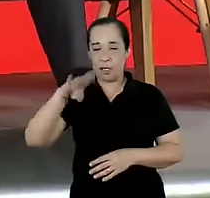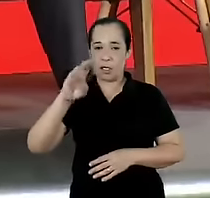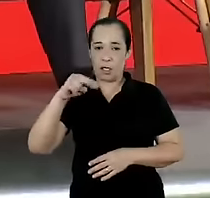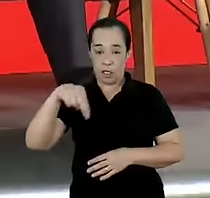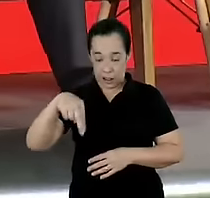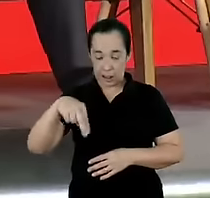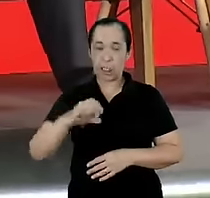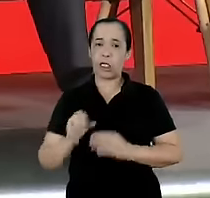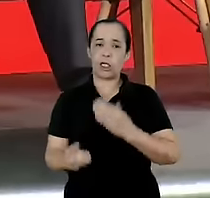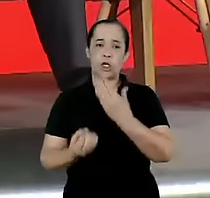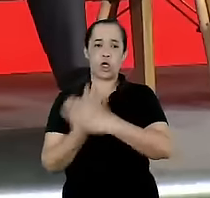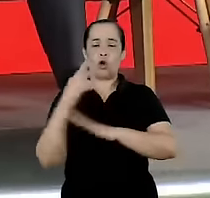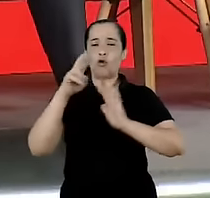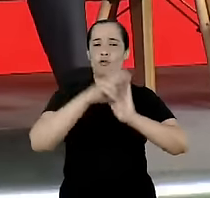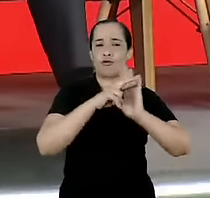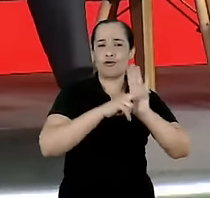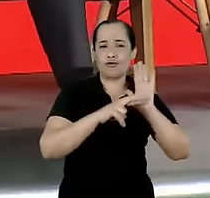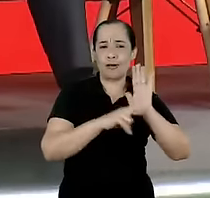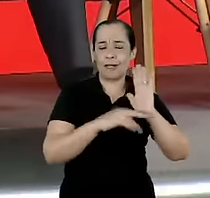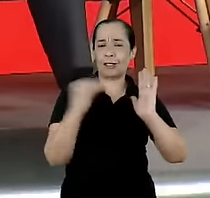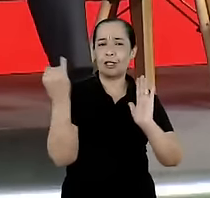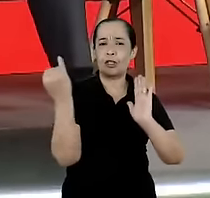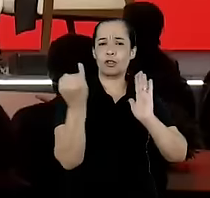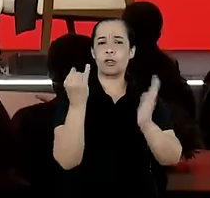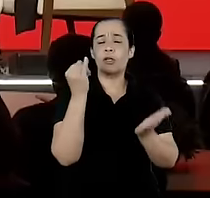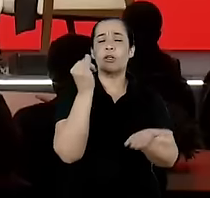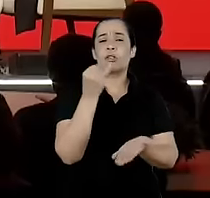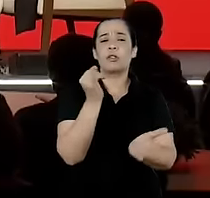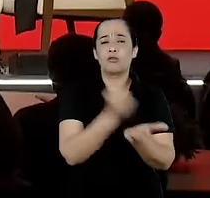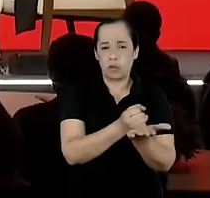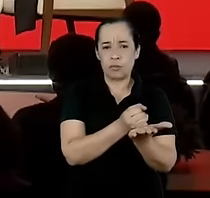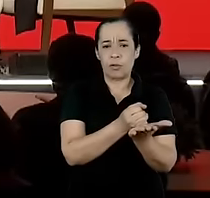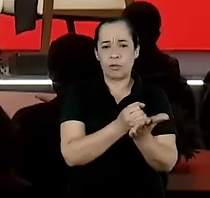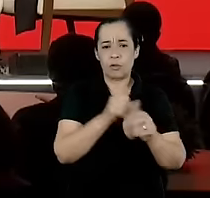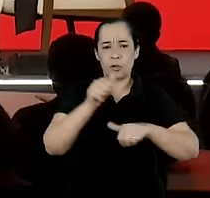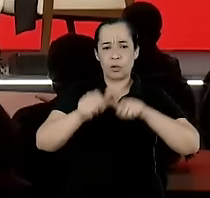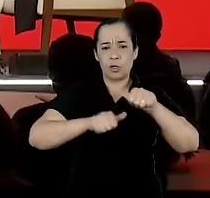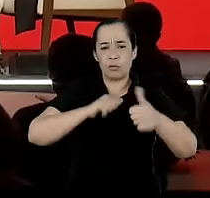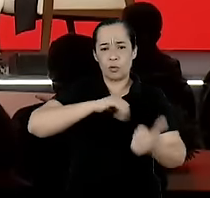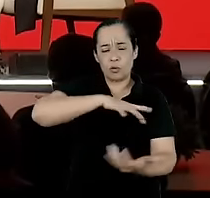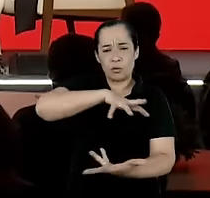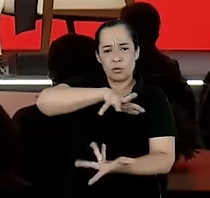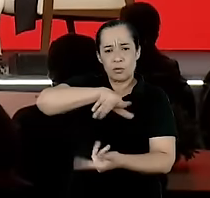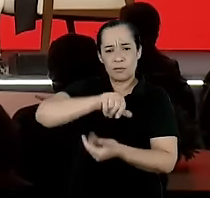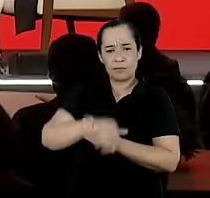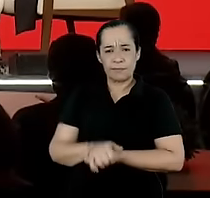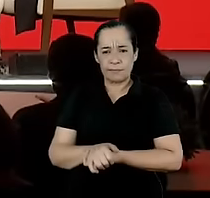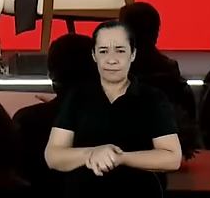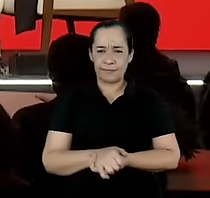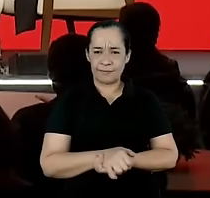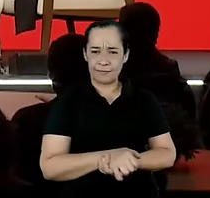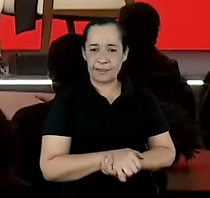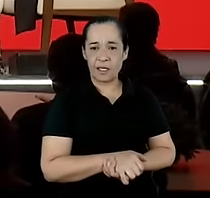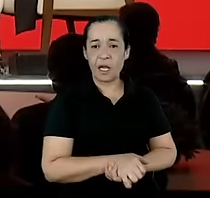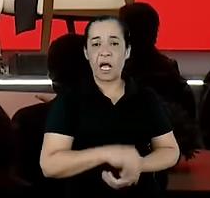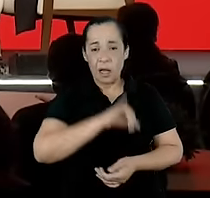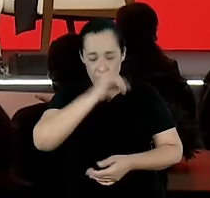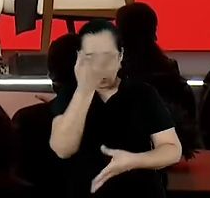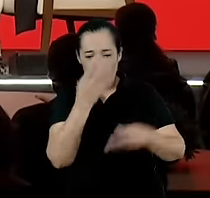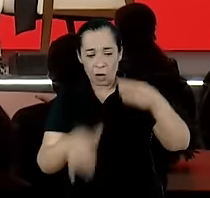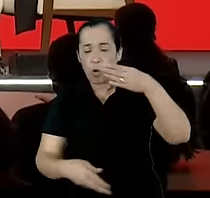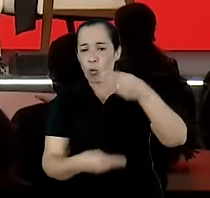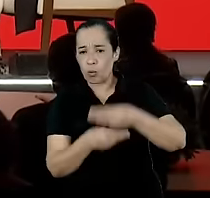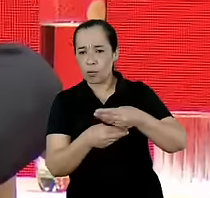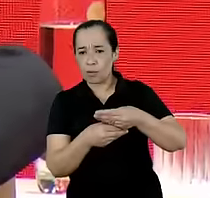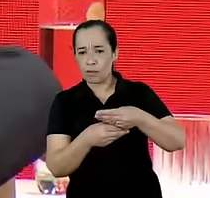tributárias que acabam gerando distorções no funcionamento do Mercado Marcos poss aproveitar esse ponto evidente que aqui